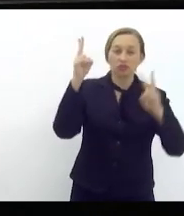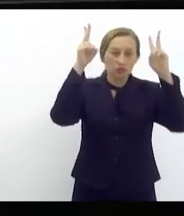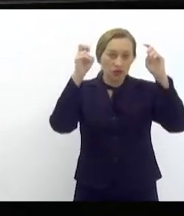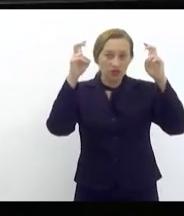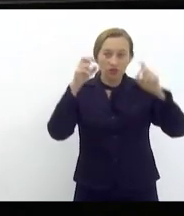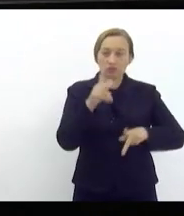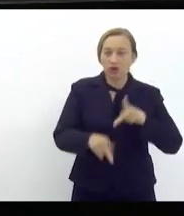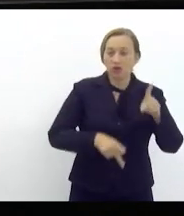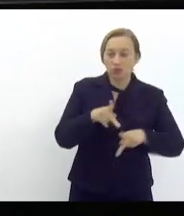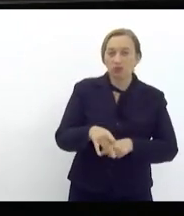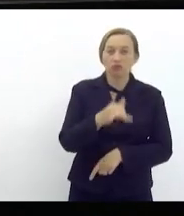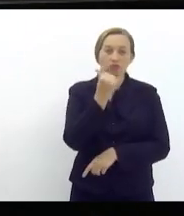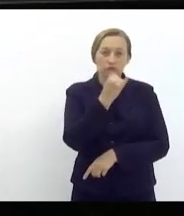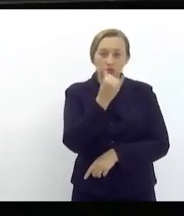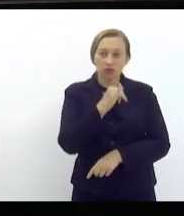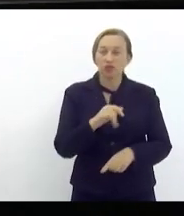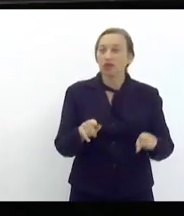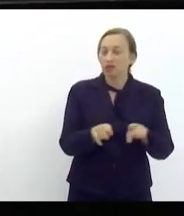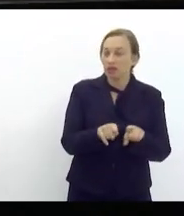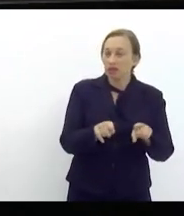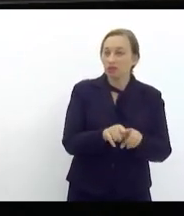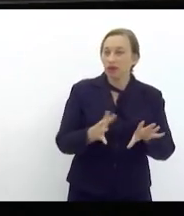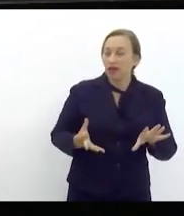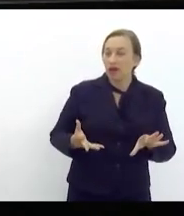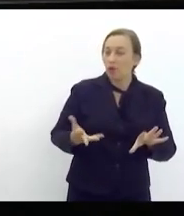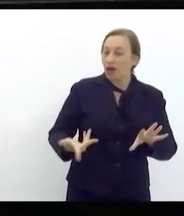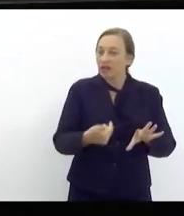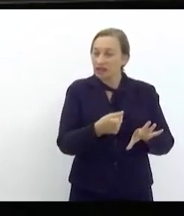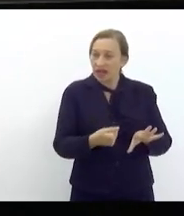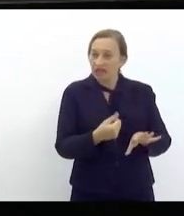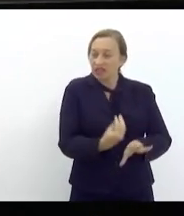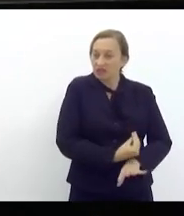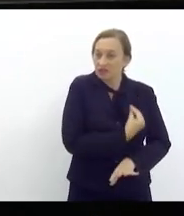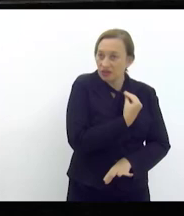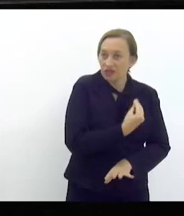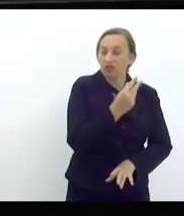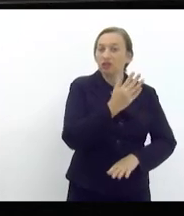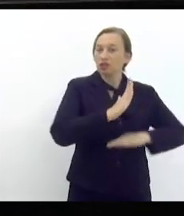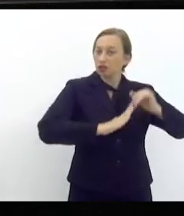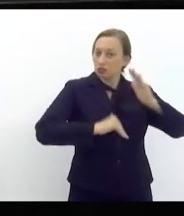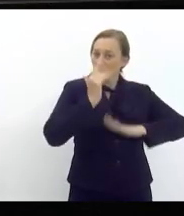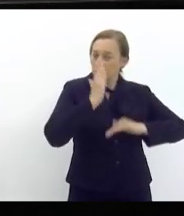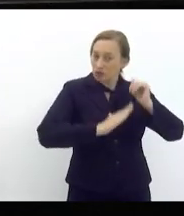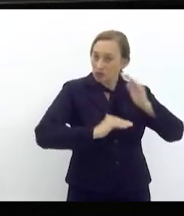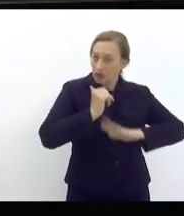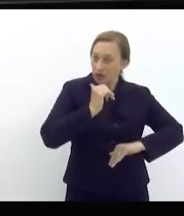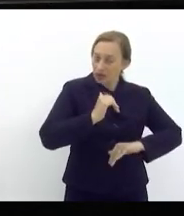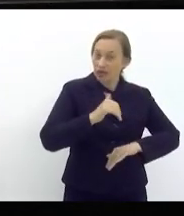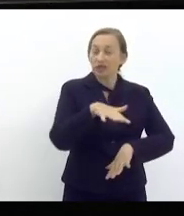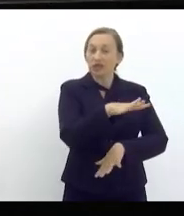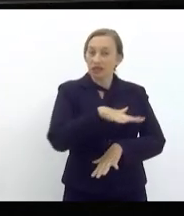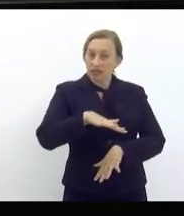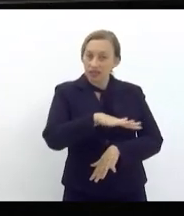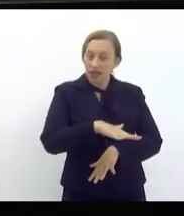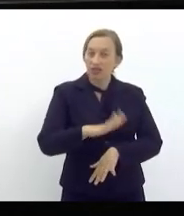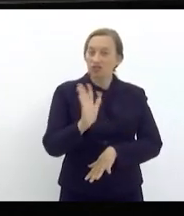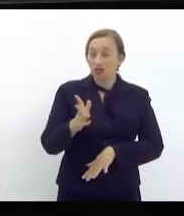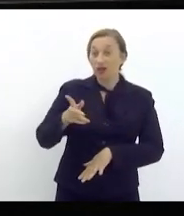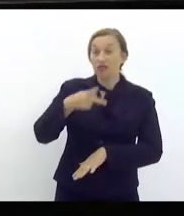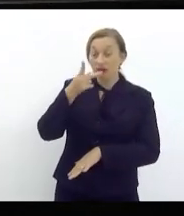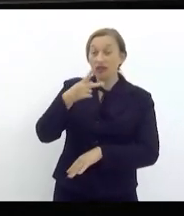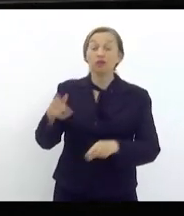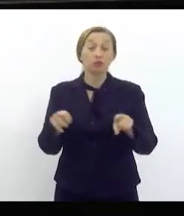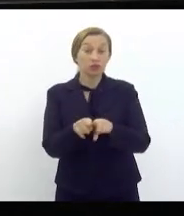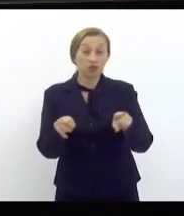população fluminense, tanto para a melhoria da qualidade de vida dos profissionais dessas áreas, quanto para a